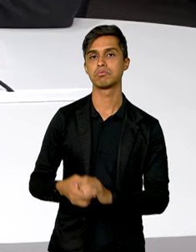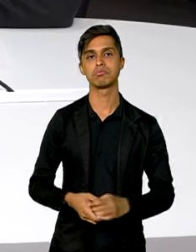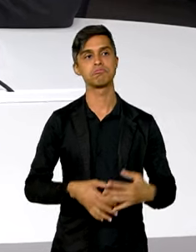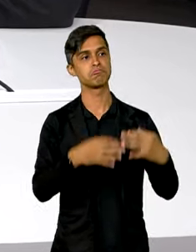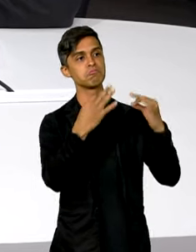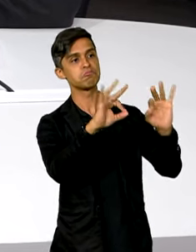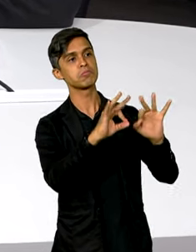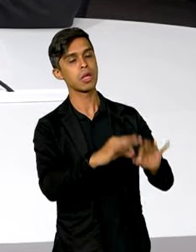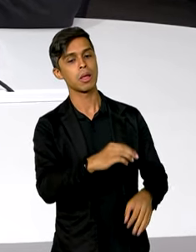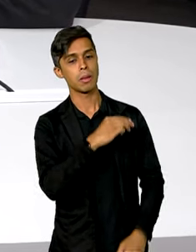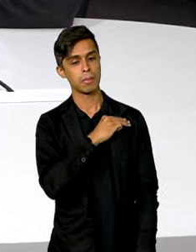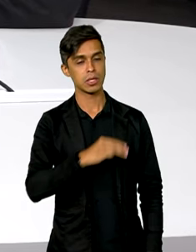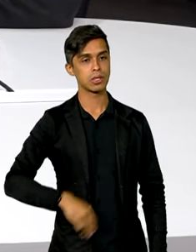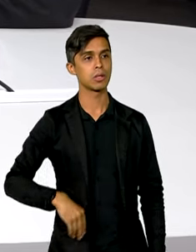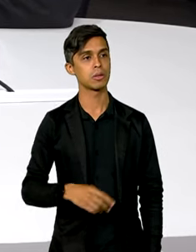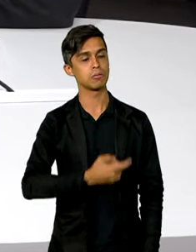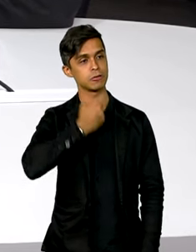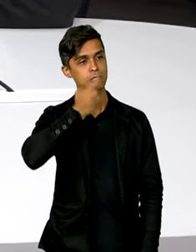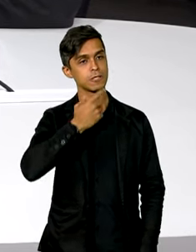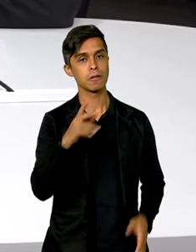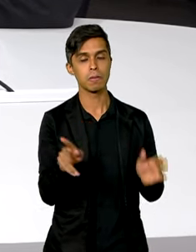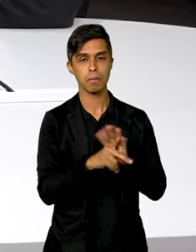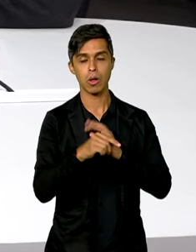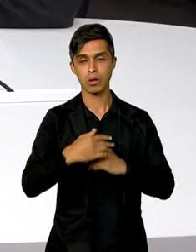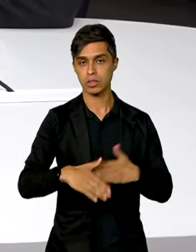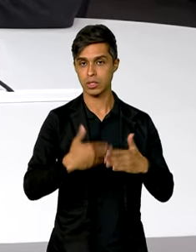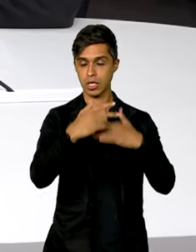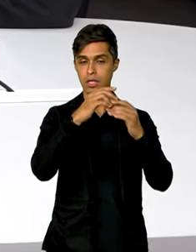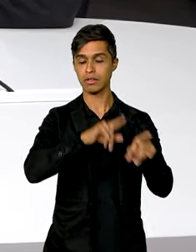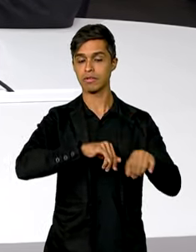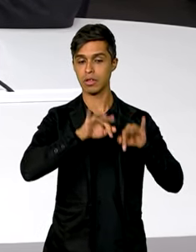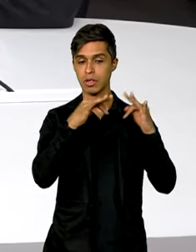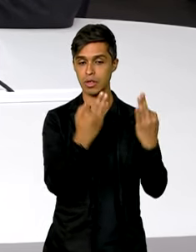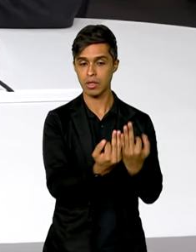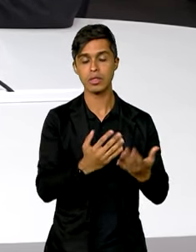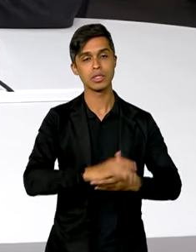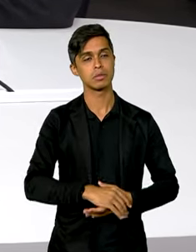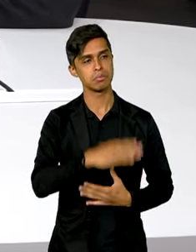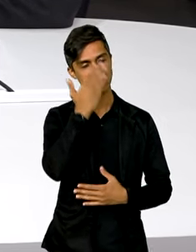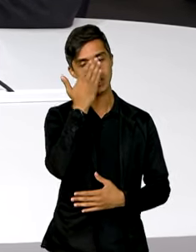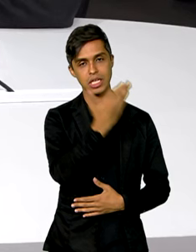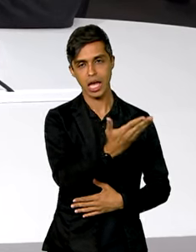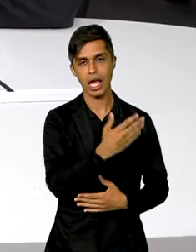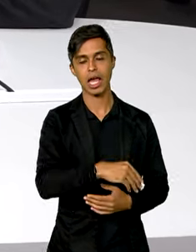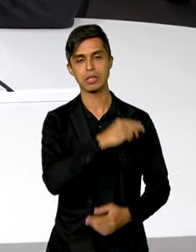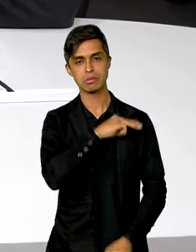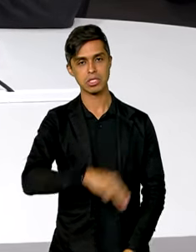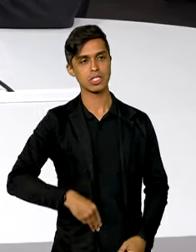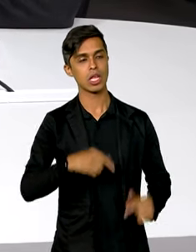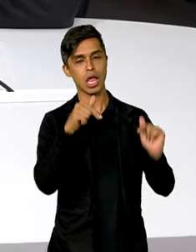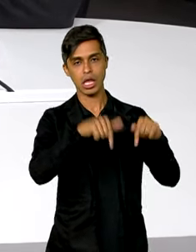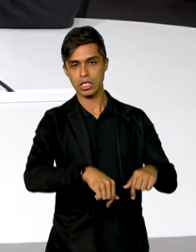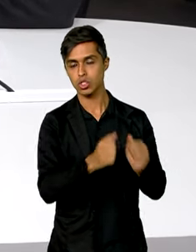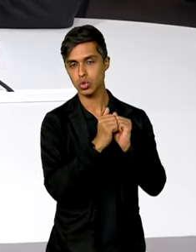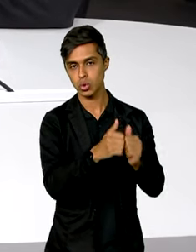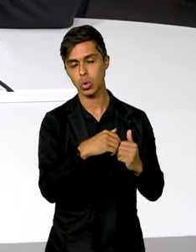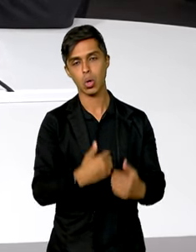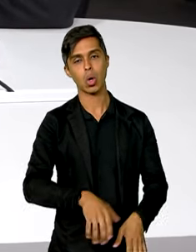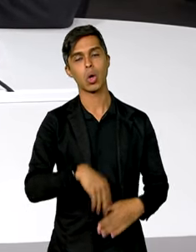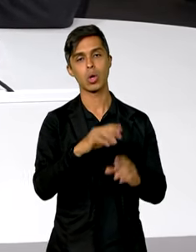certo. Ministro Paulo Teixeira, do Desenvolvimento Agrário e Agricultura Familiar, muito obrigada, ministro, por estar conosco aqui no estúdio da